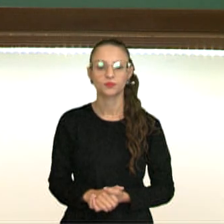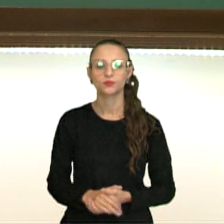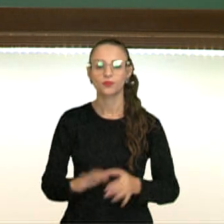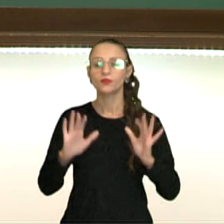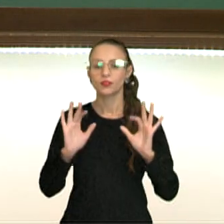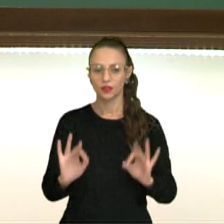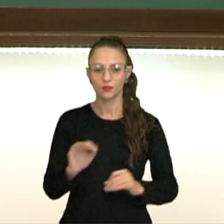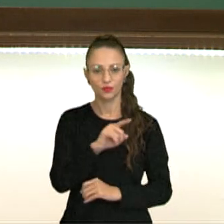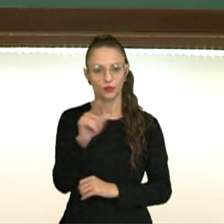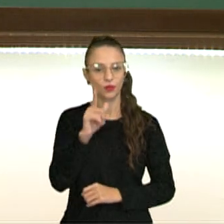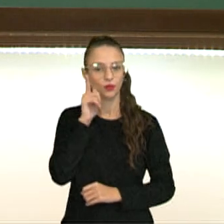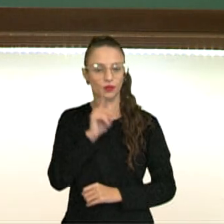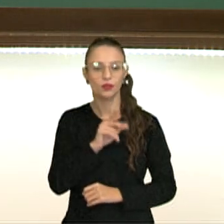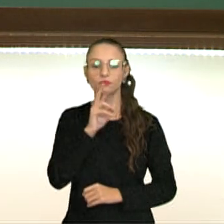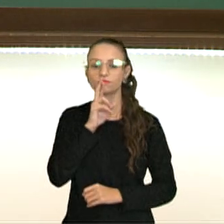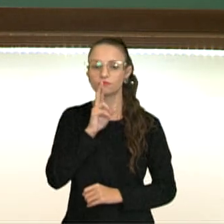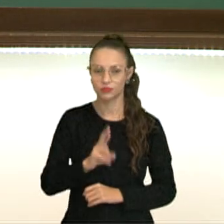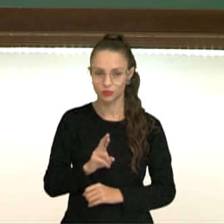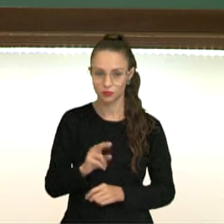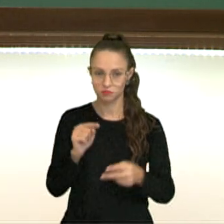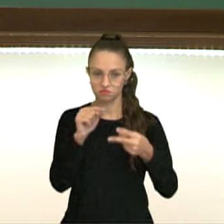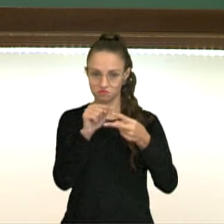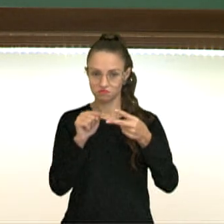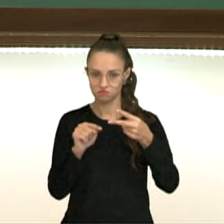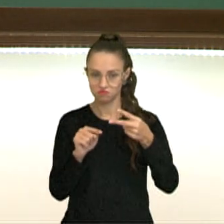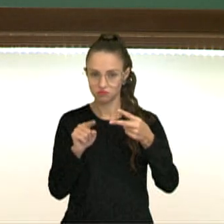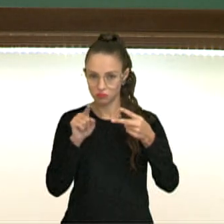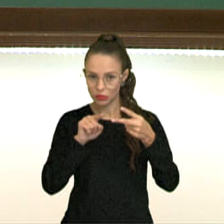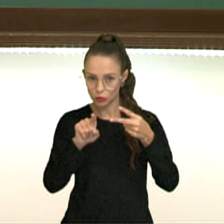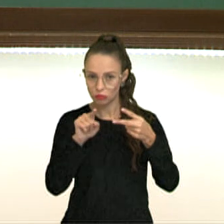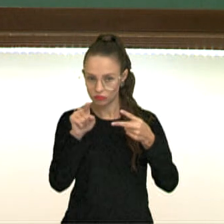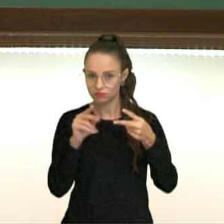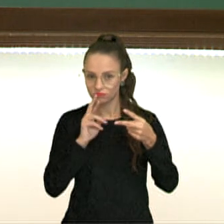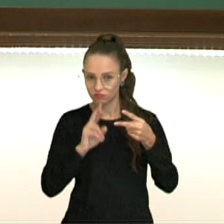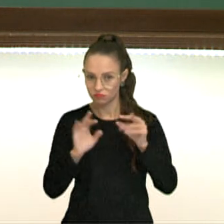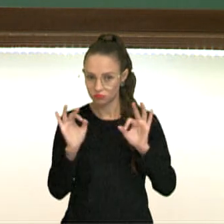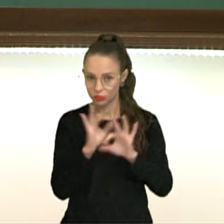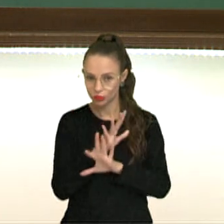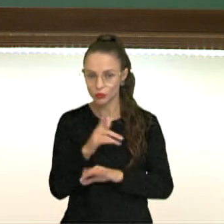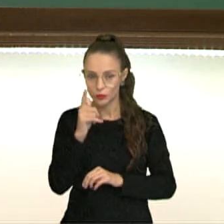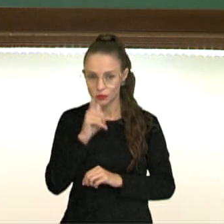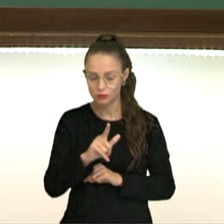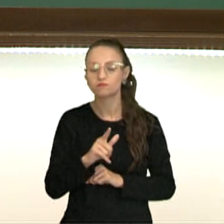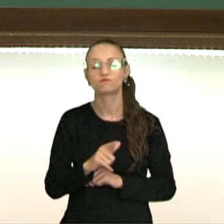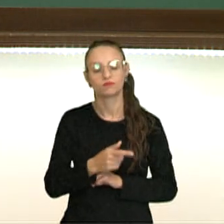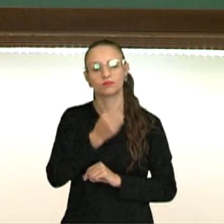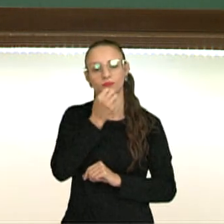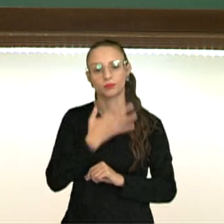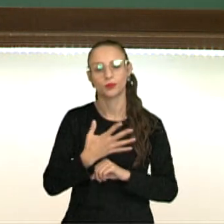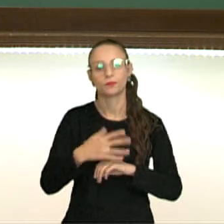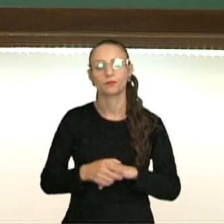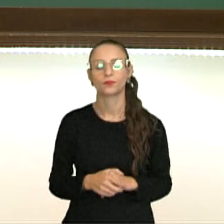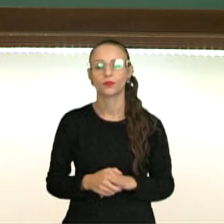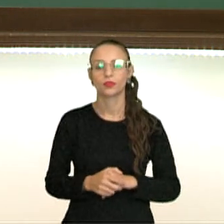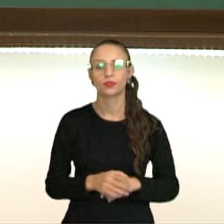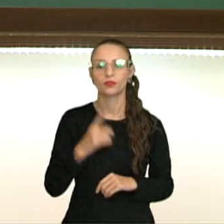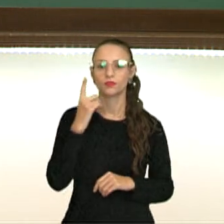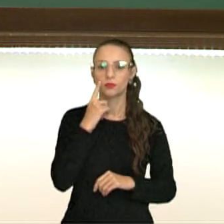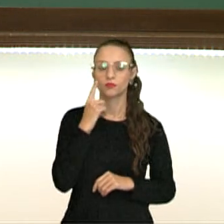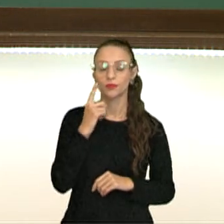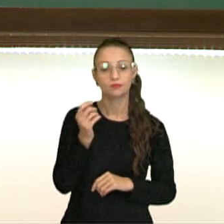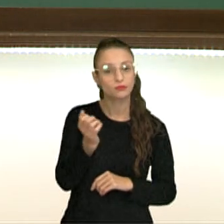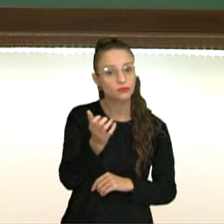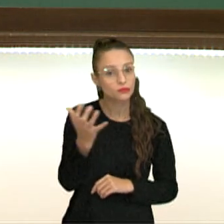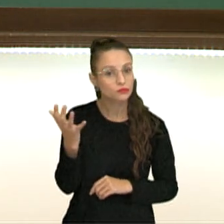Certo, você conseguiu responder as duas perguntinhas então que o professor pediu para você? Conseguiu? Que bom. Mas vamos ver, tem pessoas